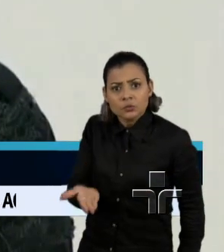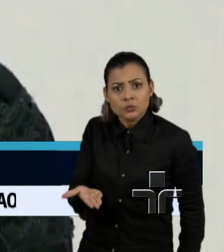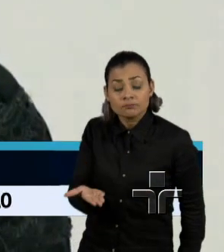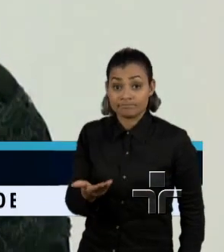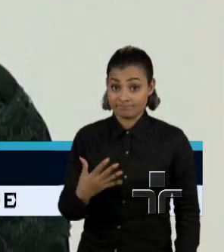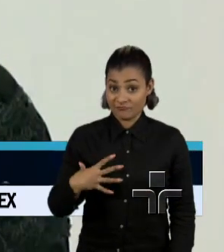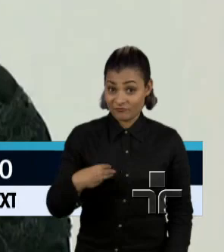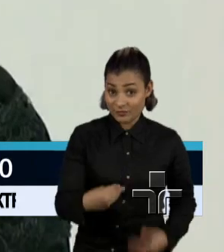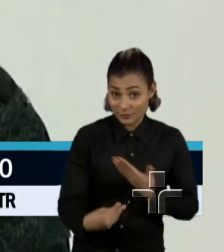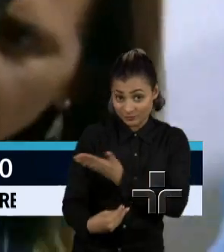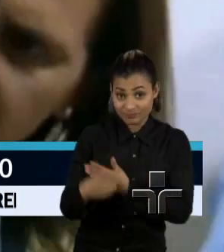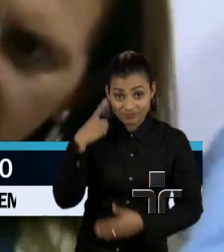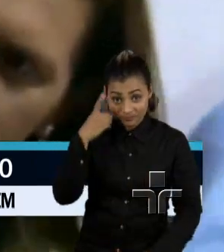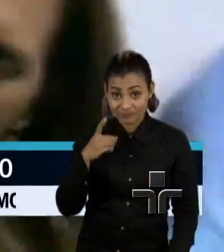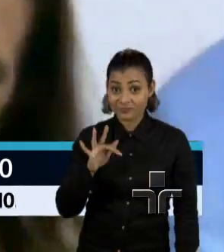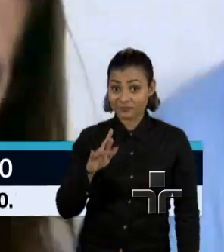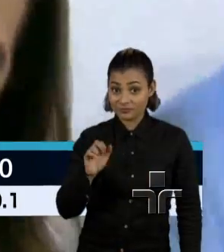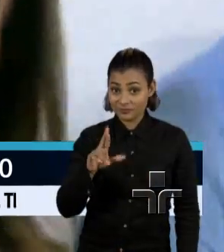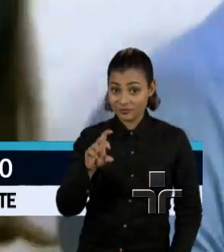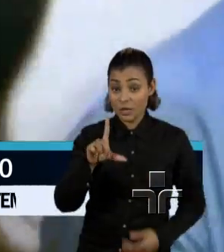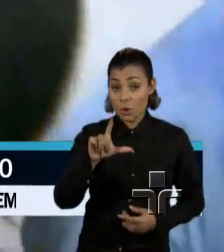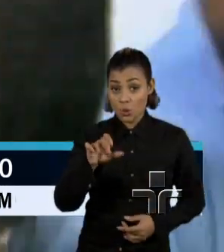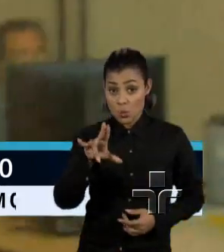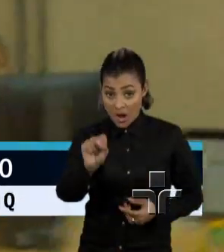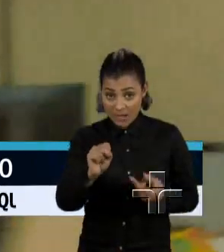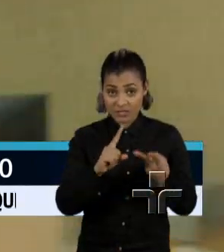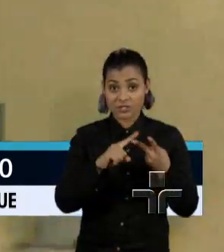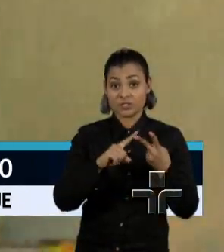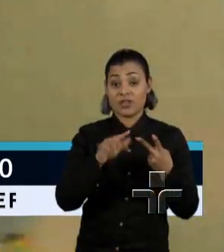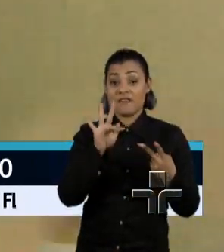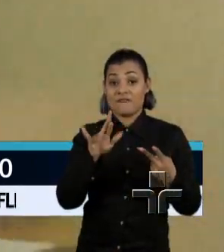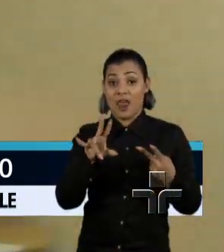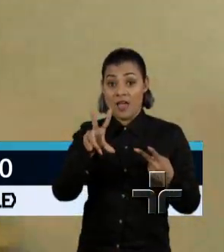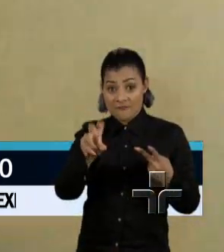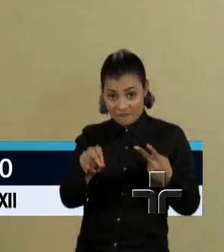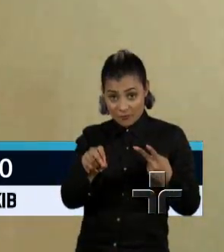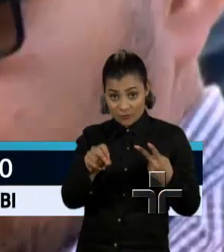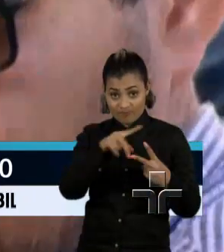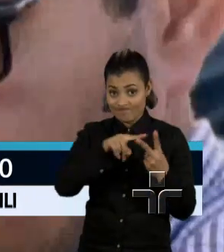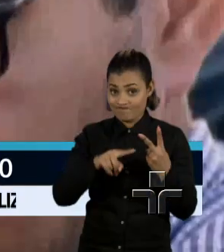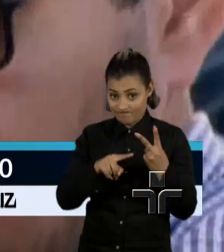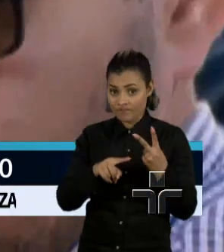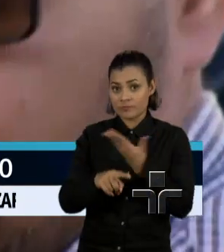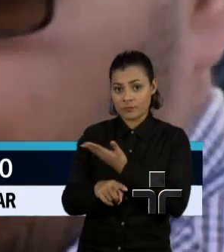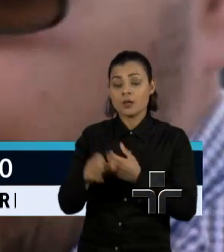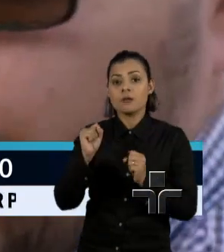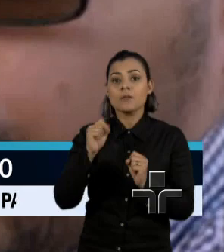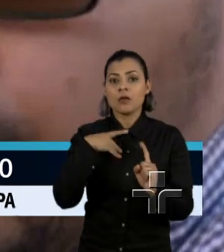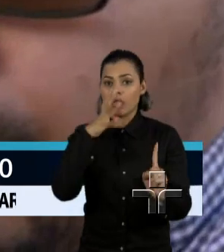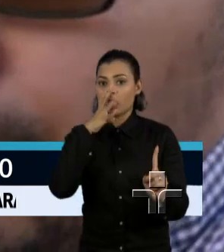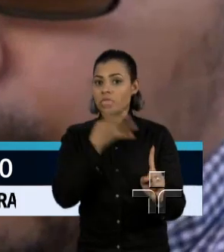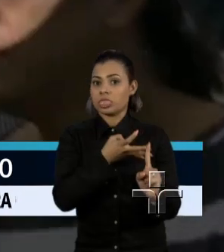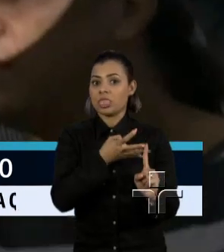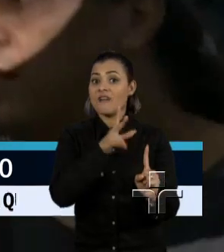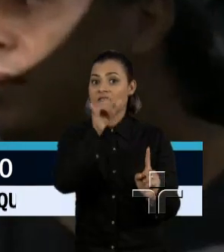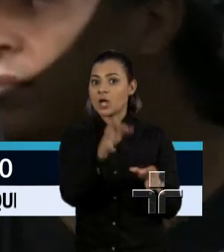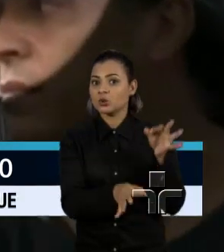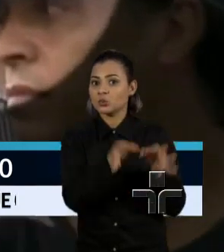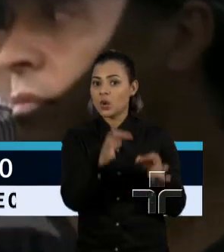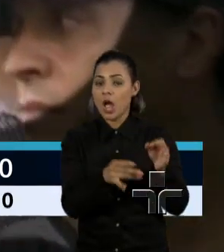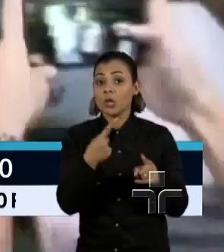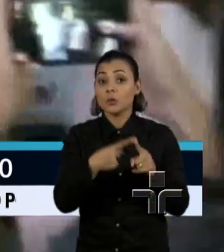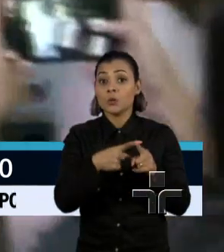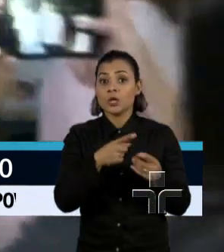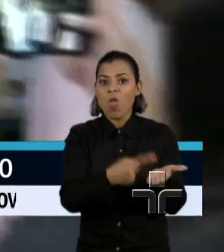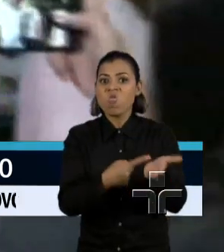deputada federal Flor de Lis, Lucas dos Santos Souza e Flávio dos Santos Rodrigues, poderão se tornar réus por homicídio